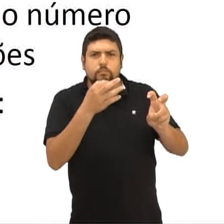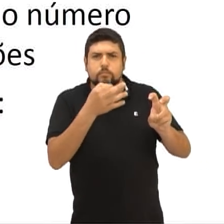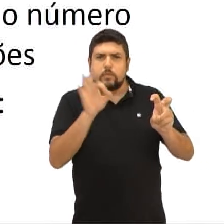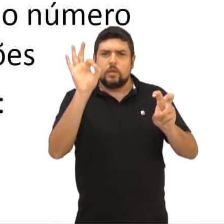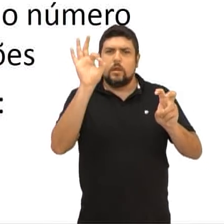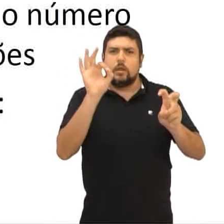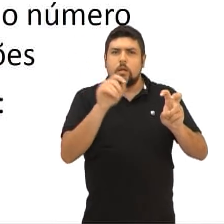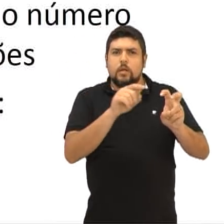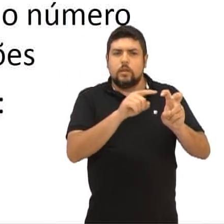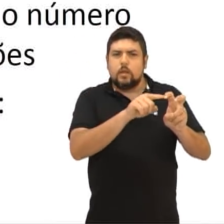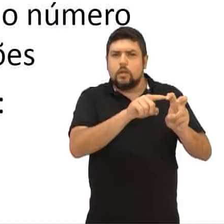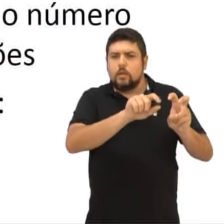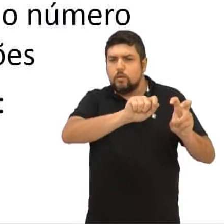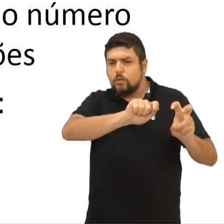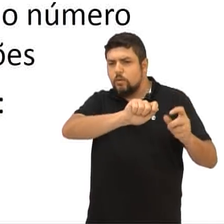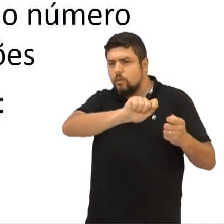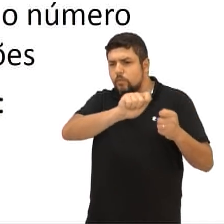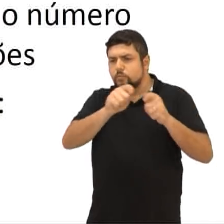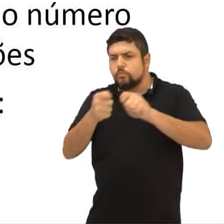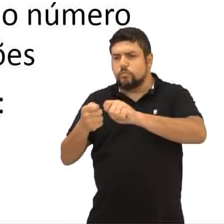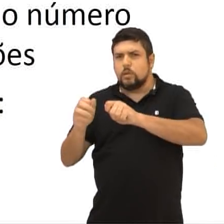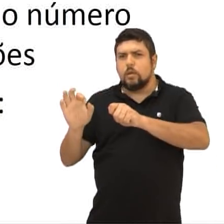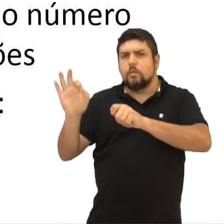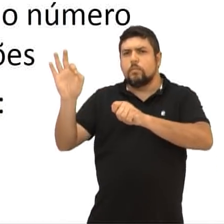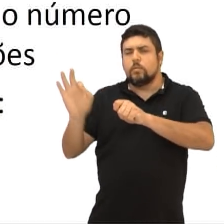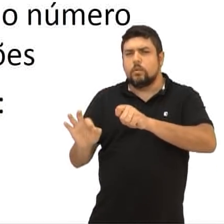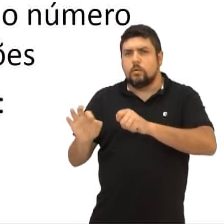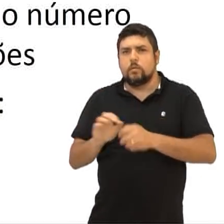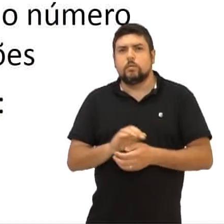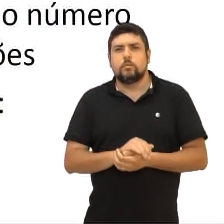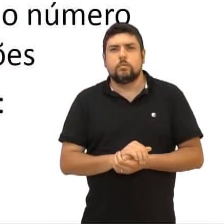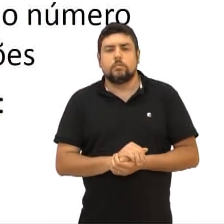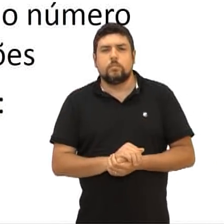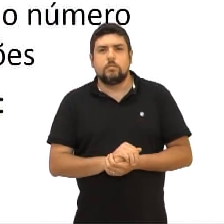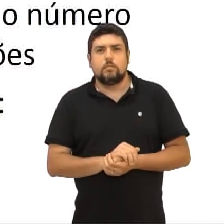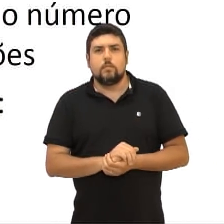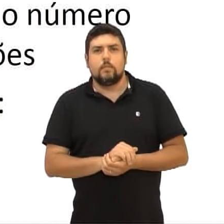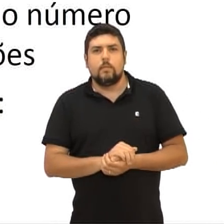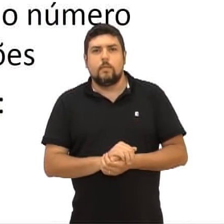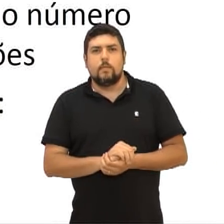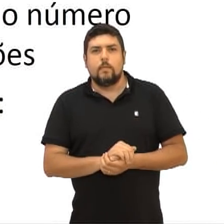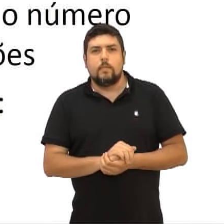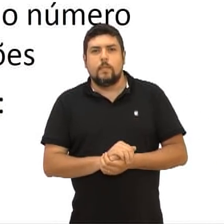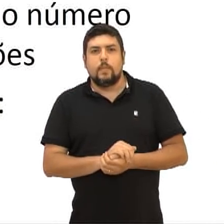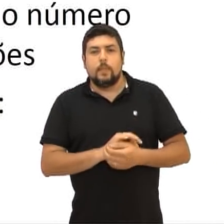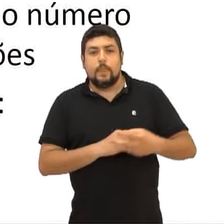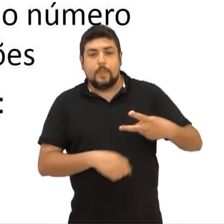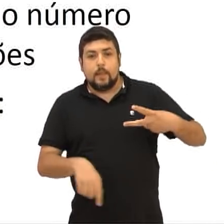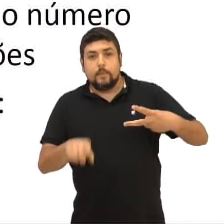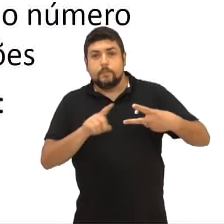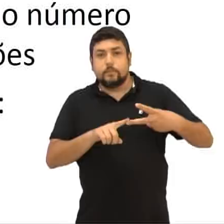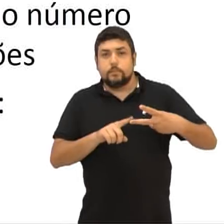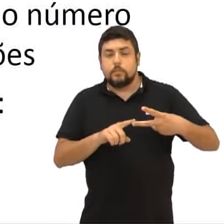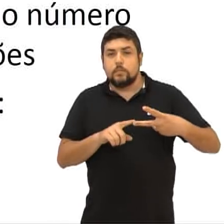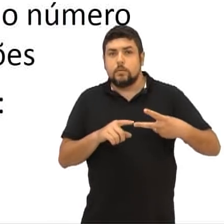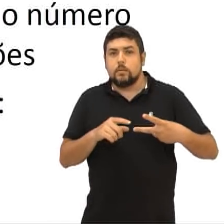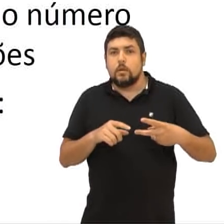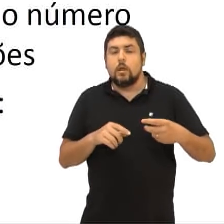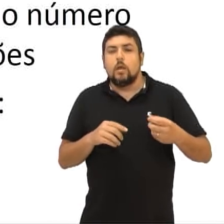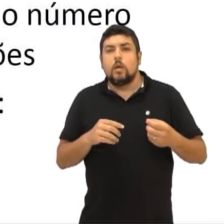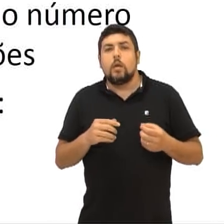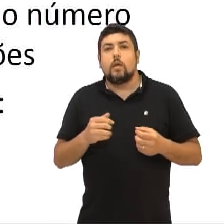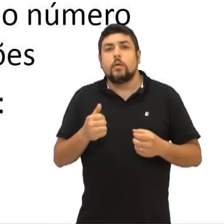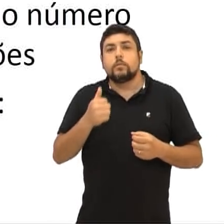Marcos? E Renata também fez esse teste. A razão entre o número de questões